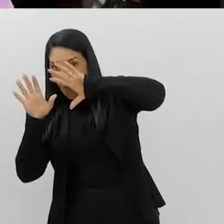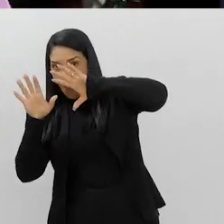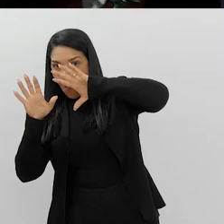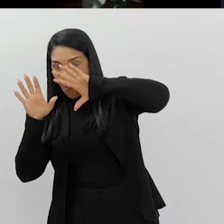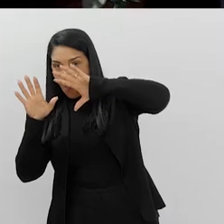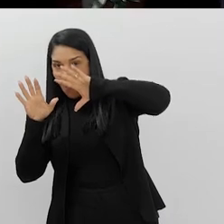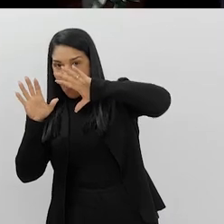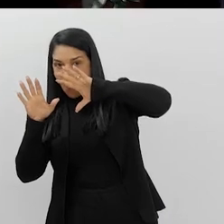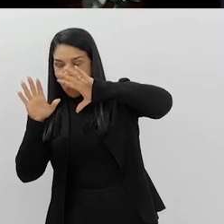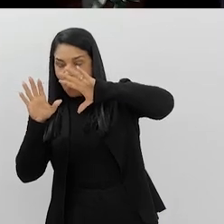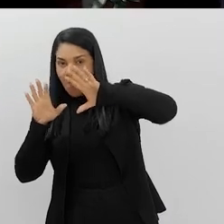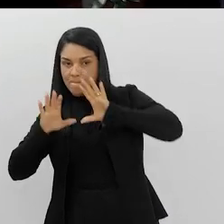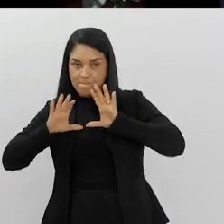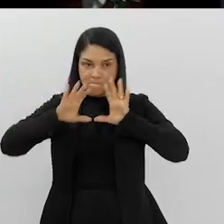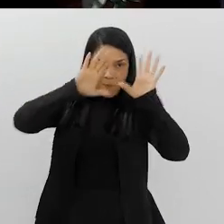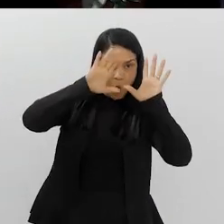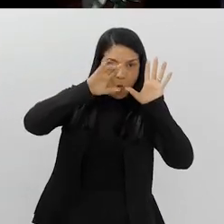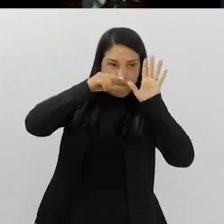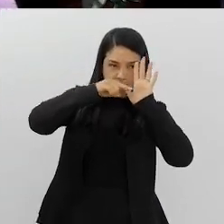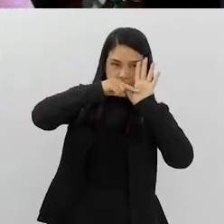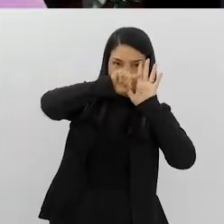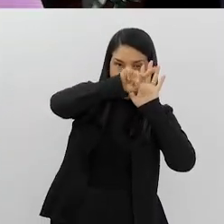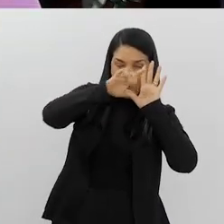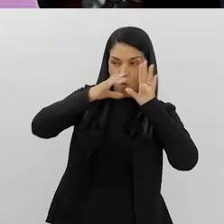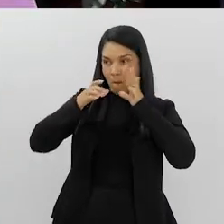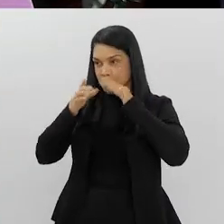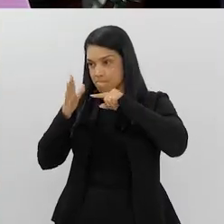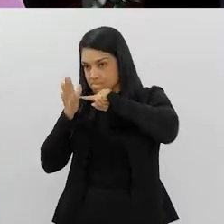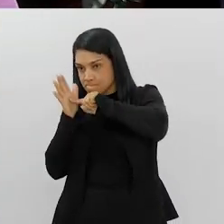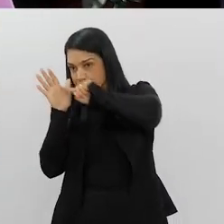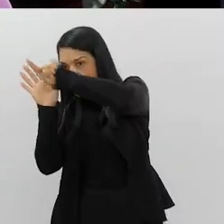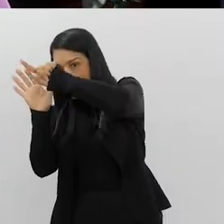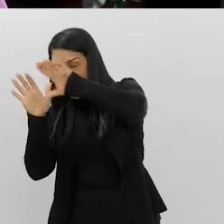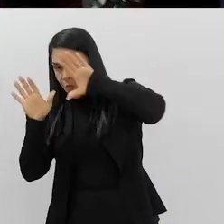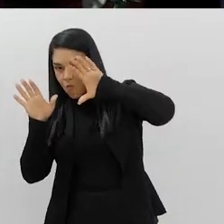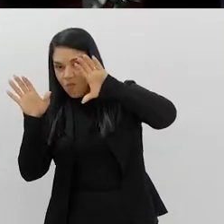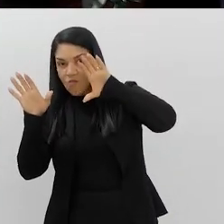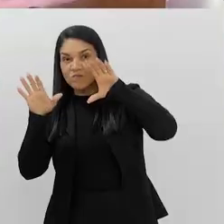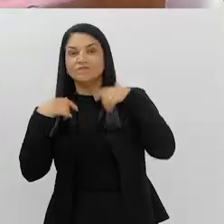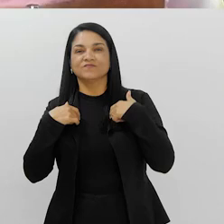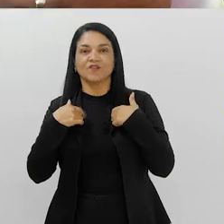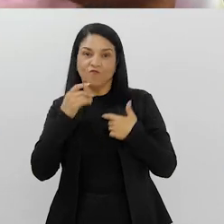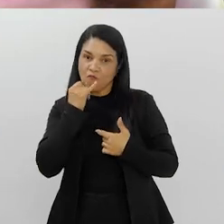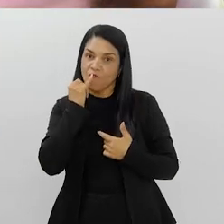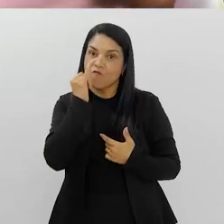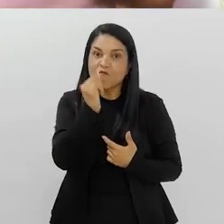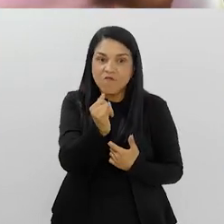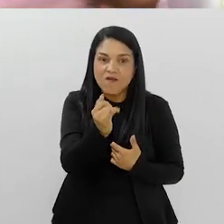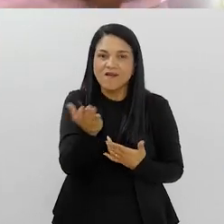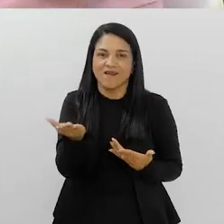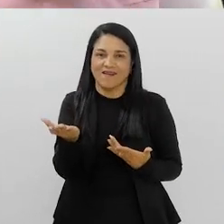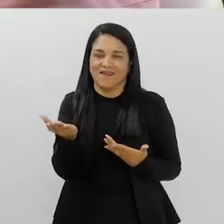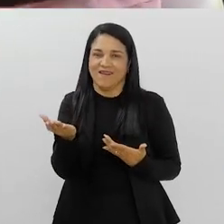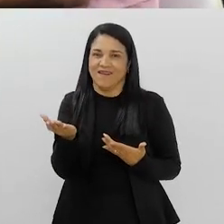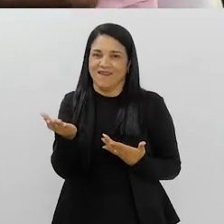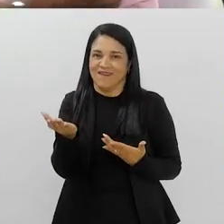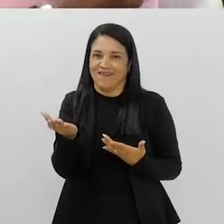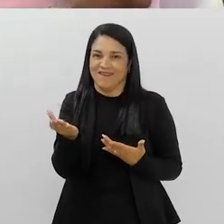bola, né, não deixa a bola entrar, defende, espalma a bola no tiro livre da marca do pênalti. Eu vou dizer para você